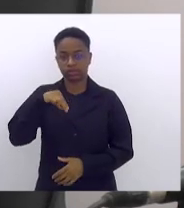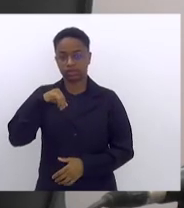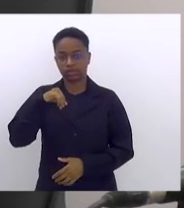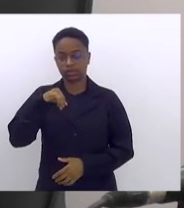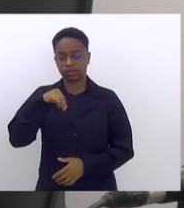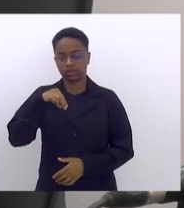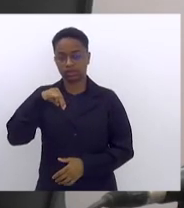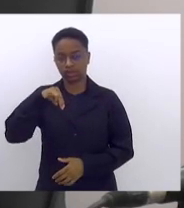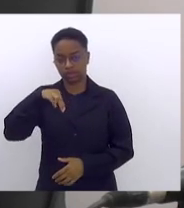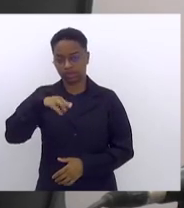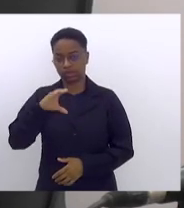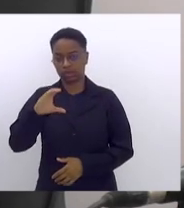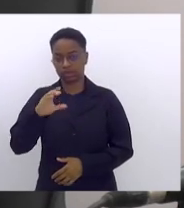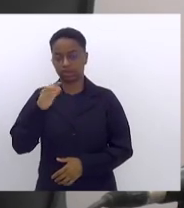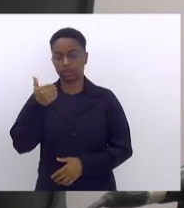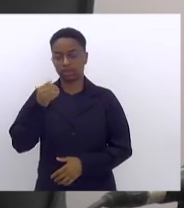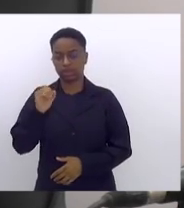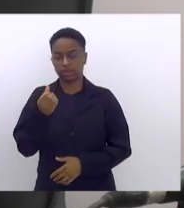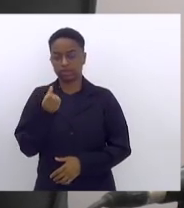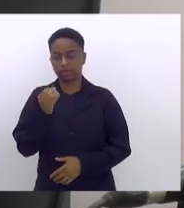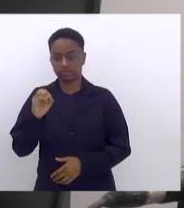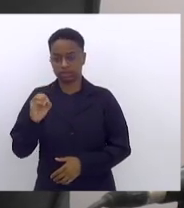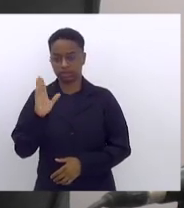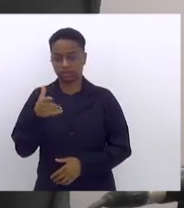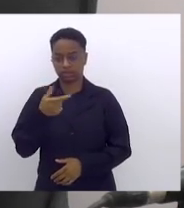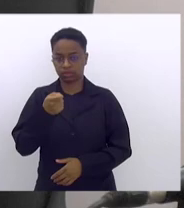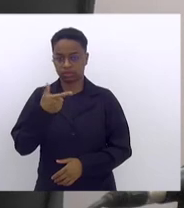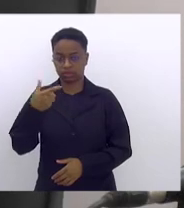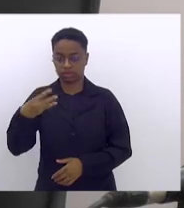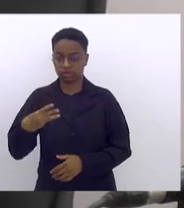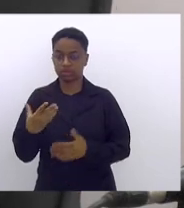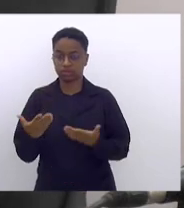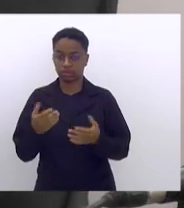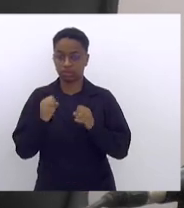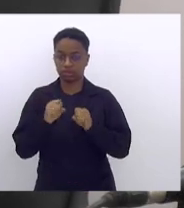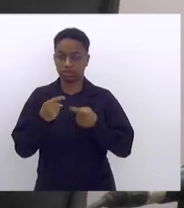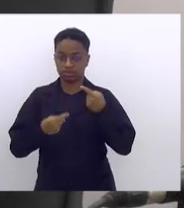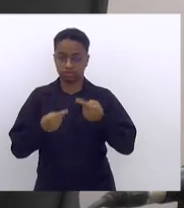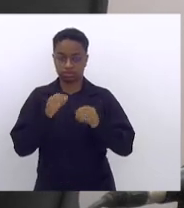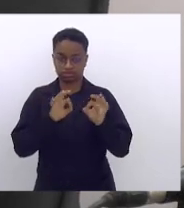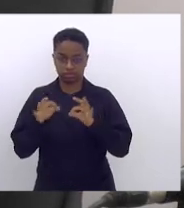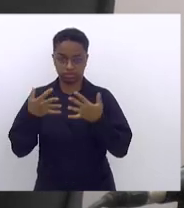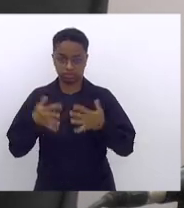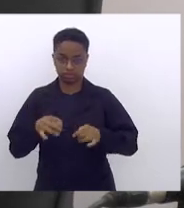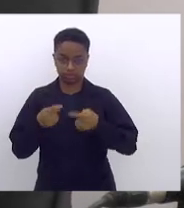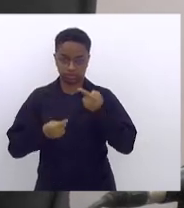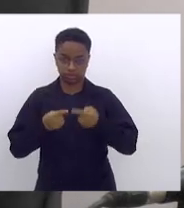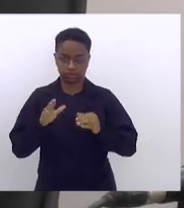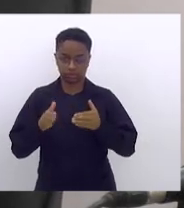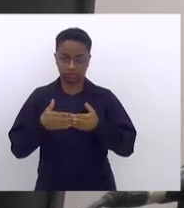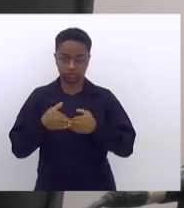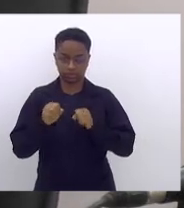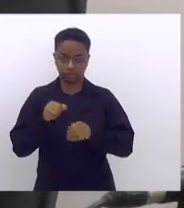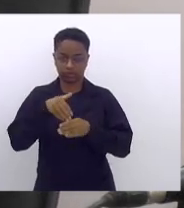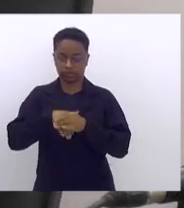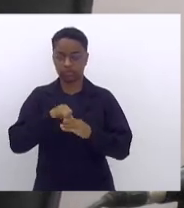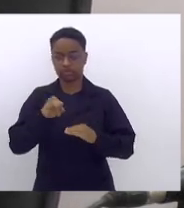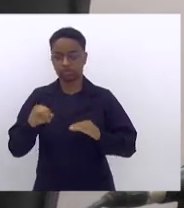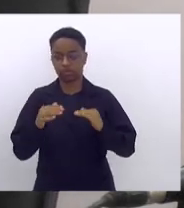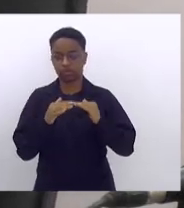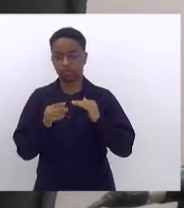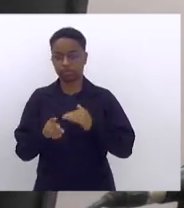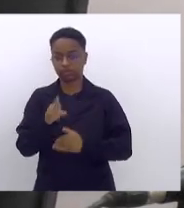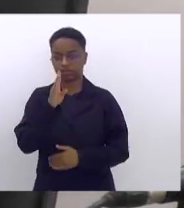10.060 de 2023. Então, o parecer vigorando é pela prejudicabilidade em discussão. Não havendo quem queira discutir, encerrada a discussão e votação, os senhores que